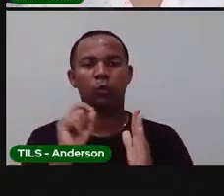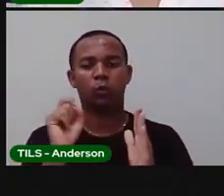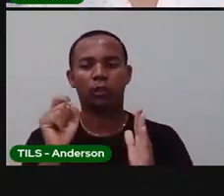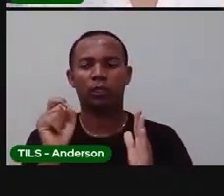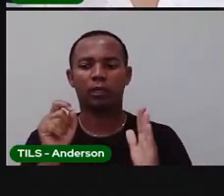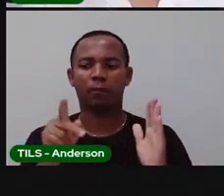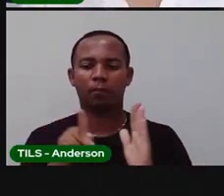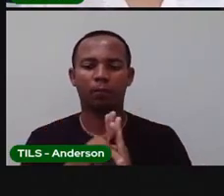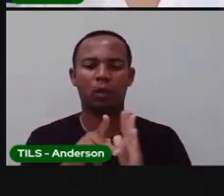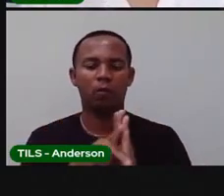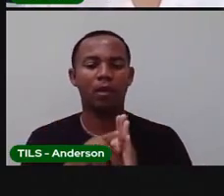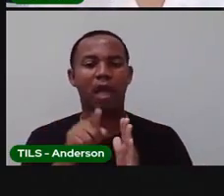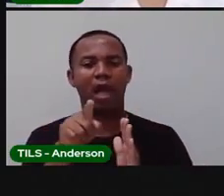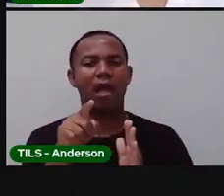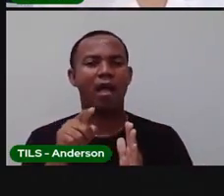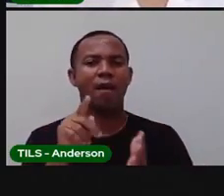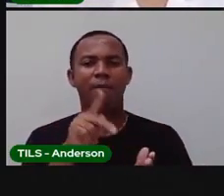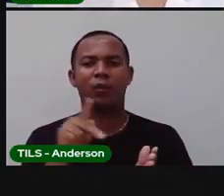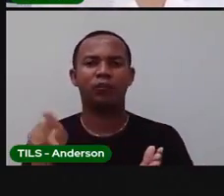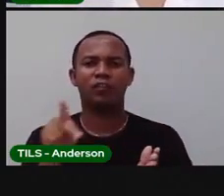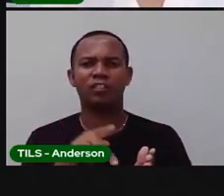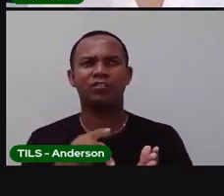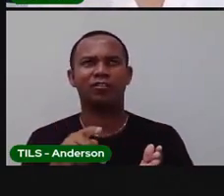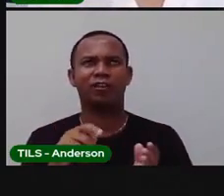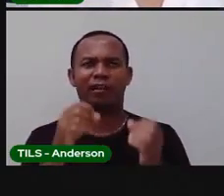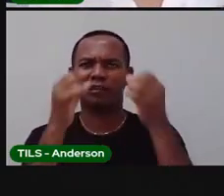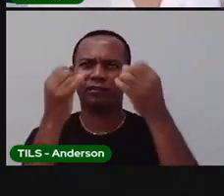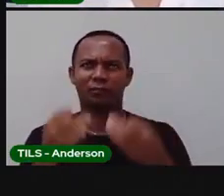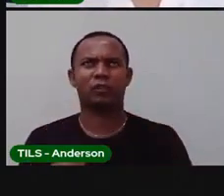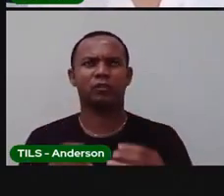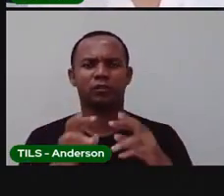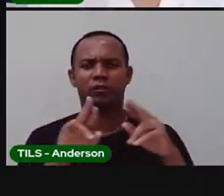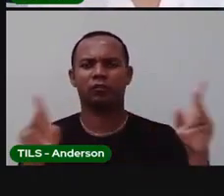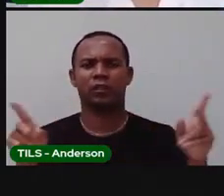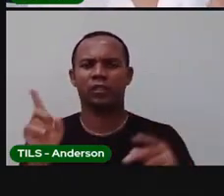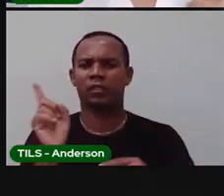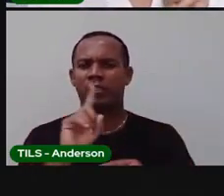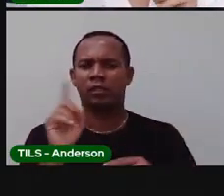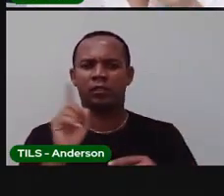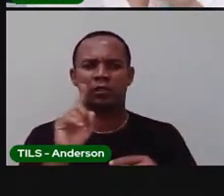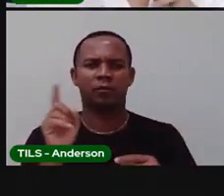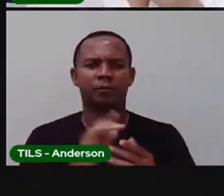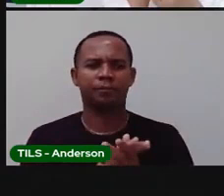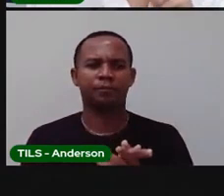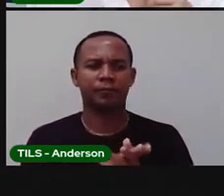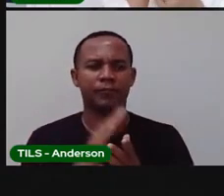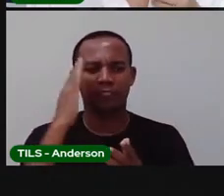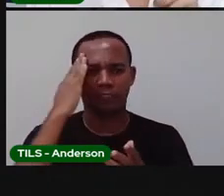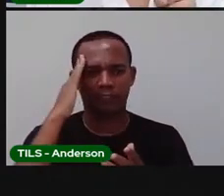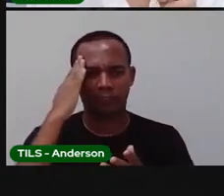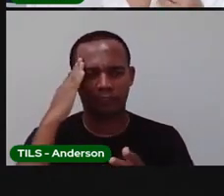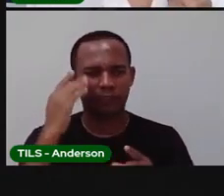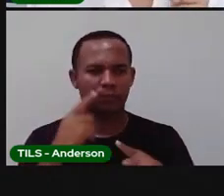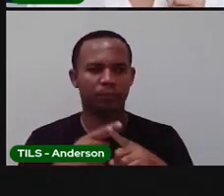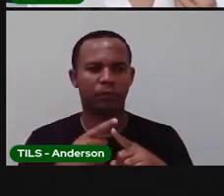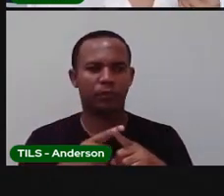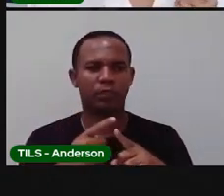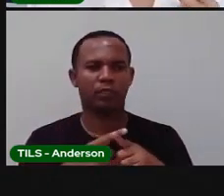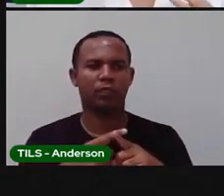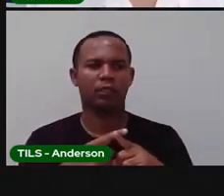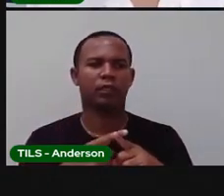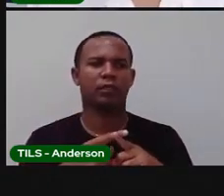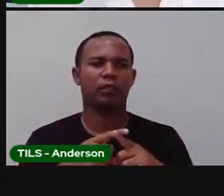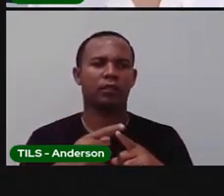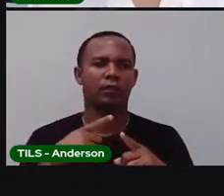vocês dizerem, ah, PRO colocou lá e aqui já está uma outra coisa. É para vocês compreenderem mais ou menos, né, por que que existem essas